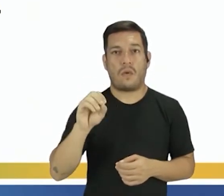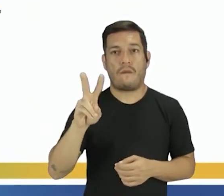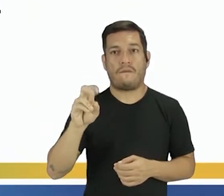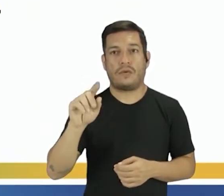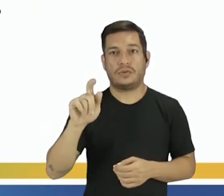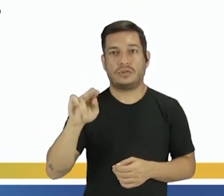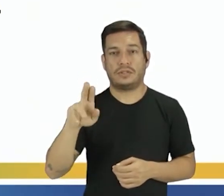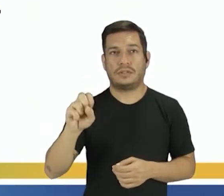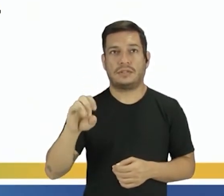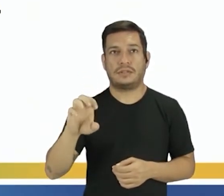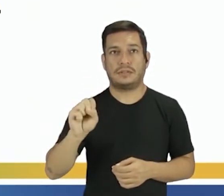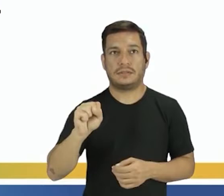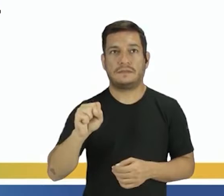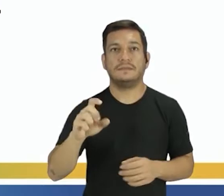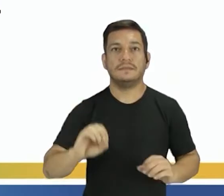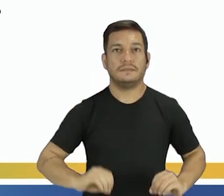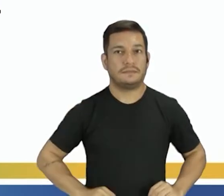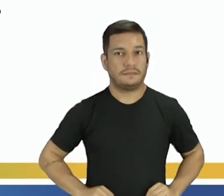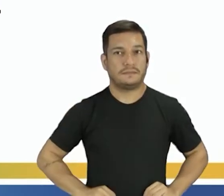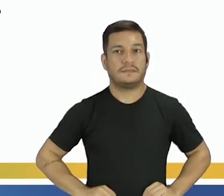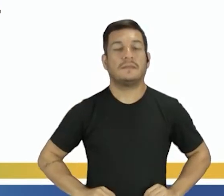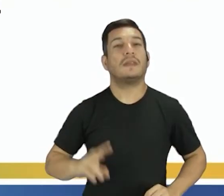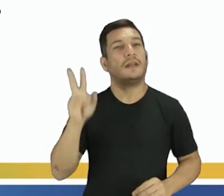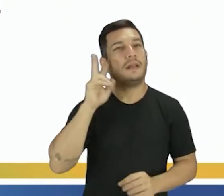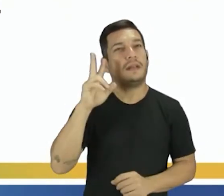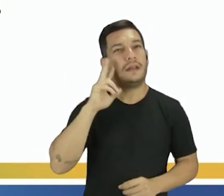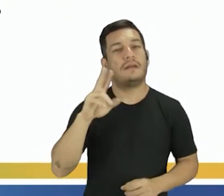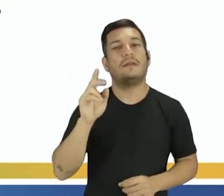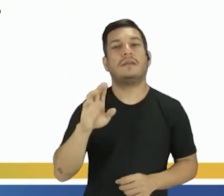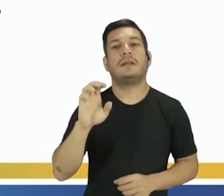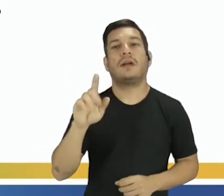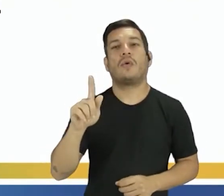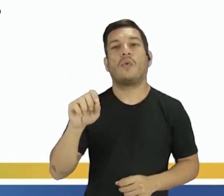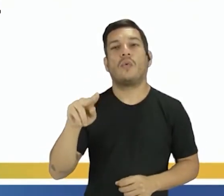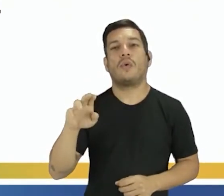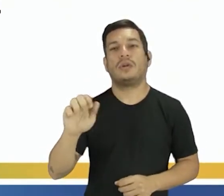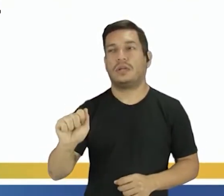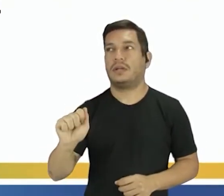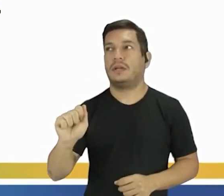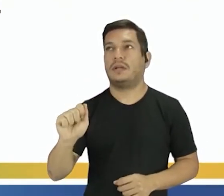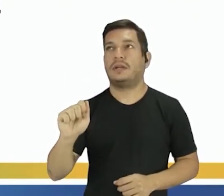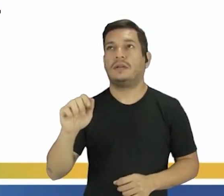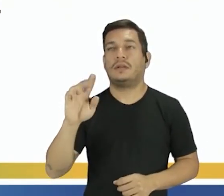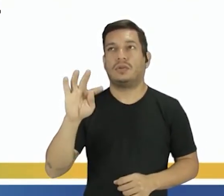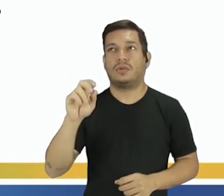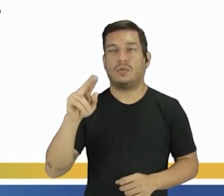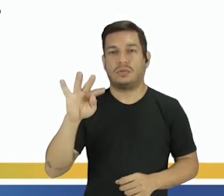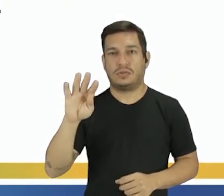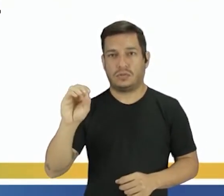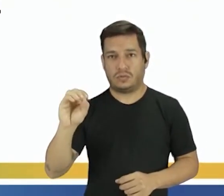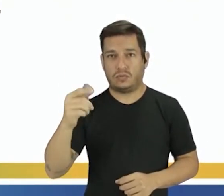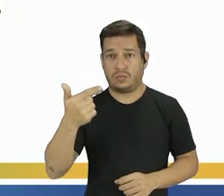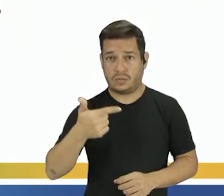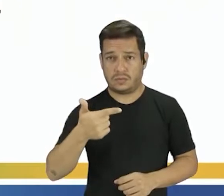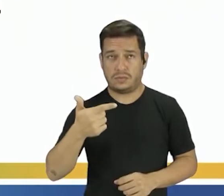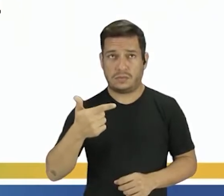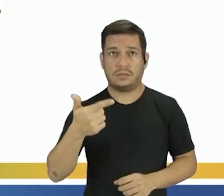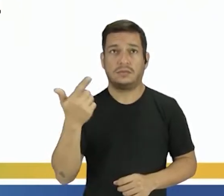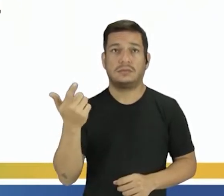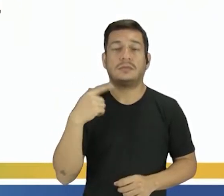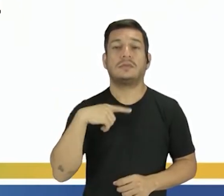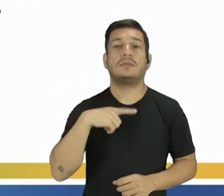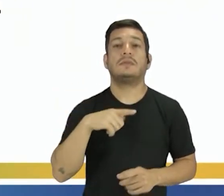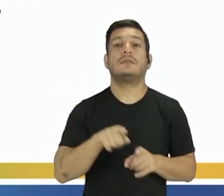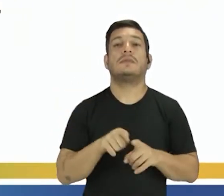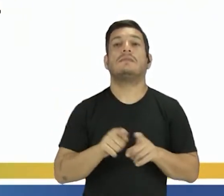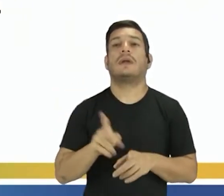ao oócito, tá? Lembra da terminação espermatogônia, espermatócito, espermatócito 2? Então,